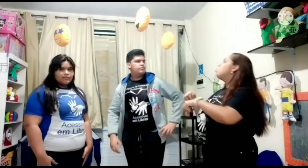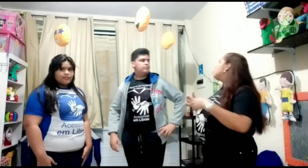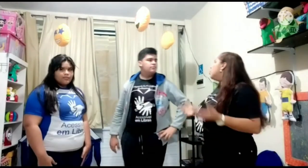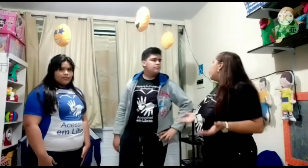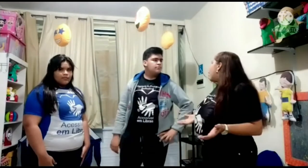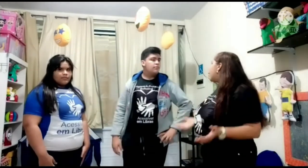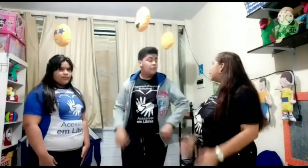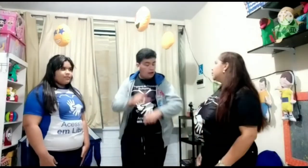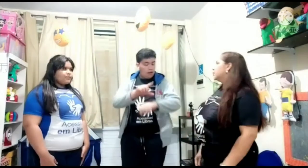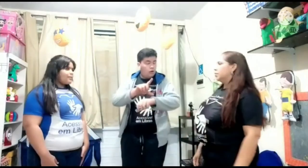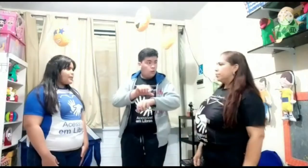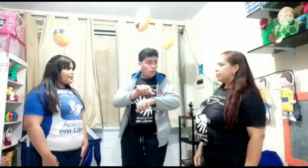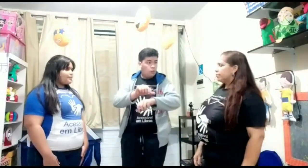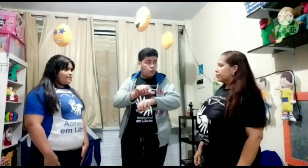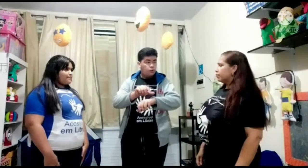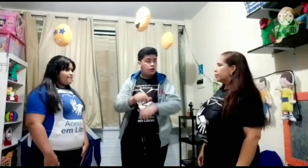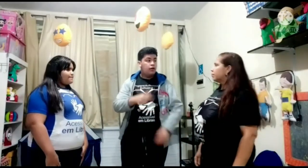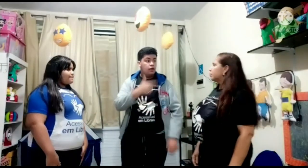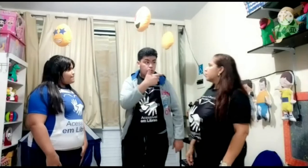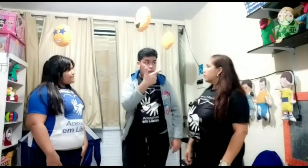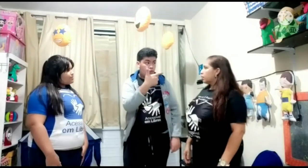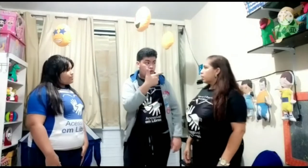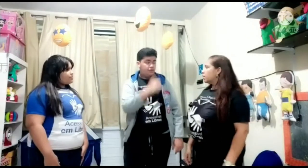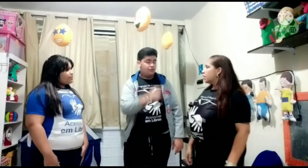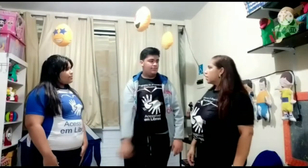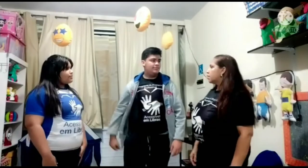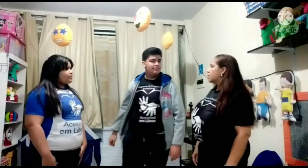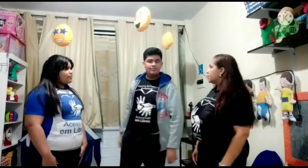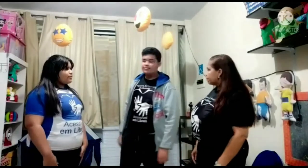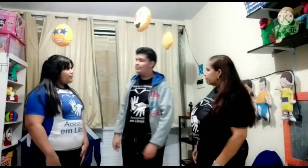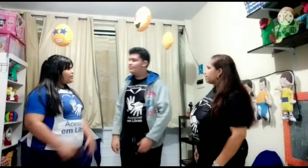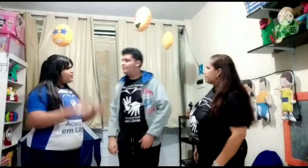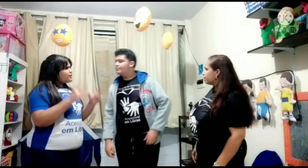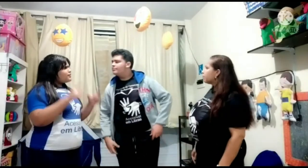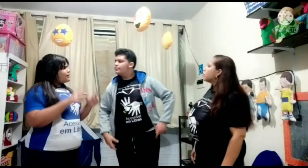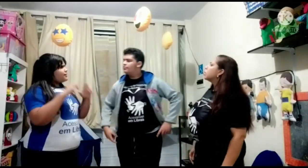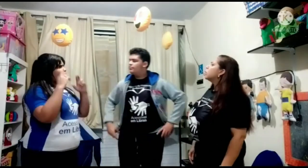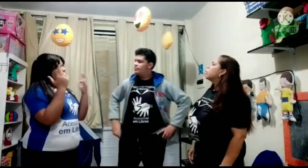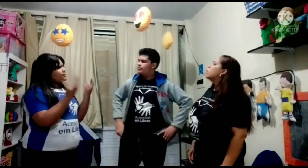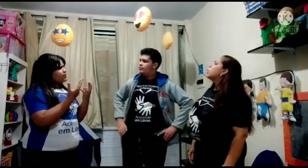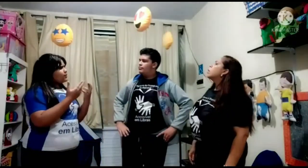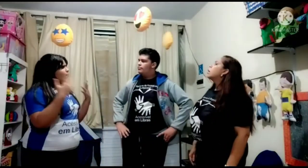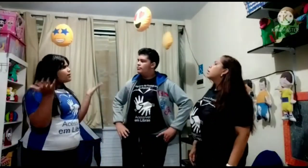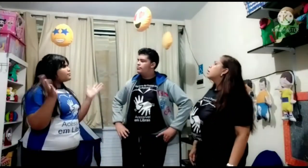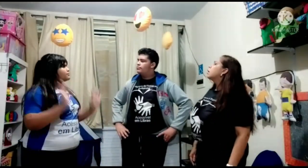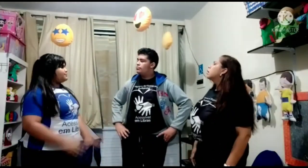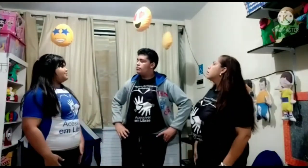Tem sim. E qual é a hora? 2 horas.